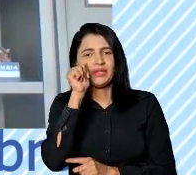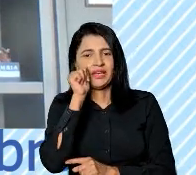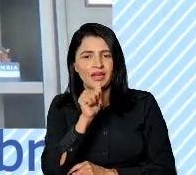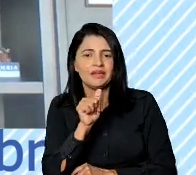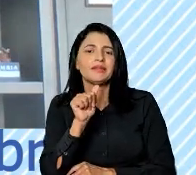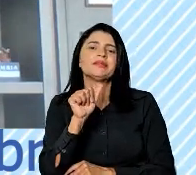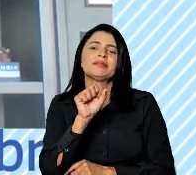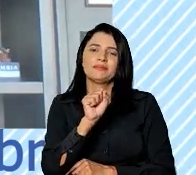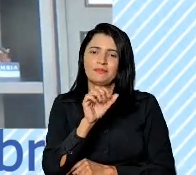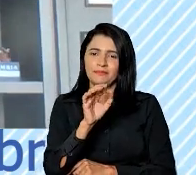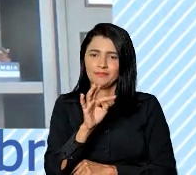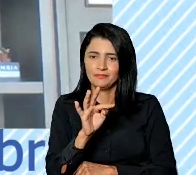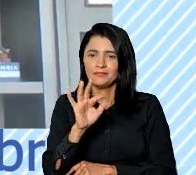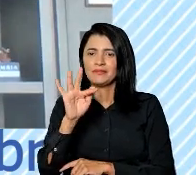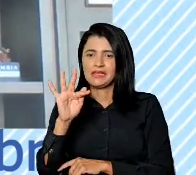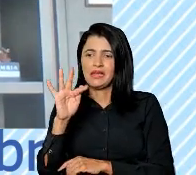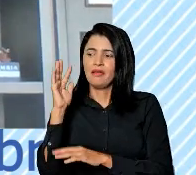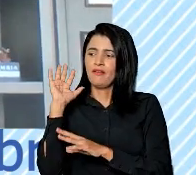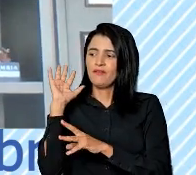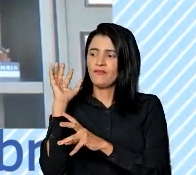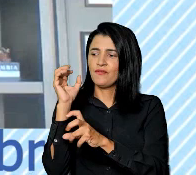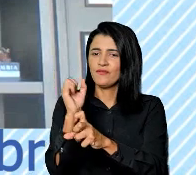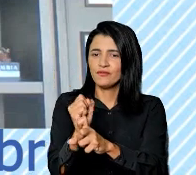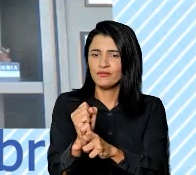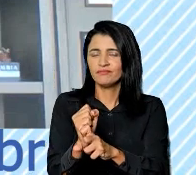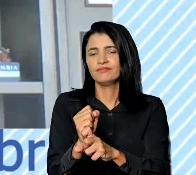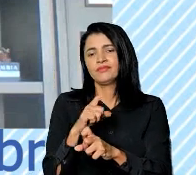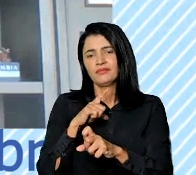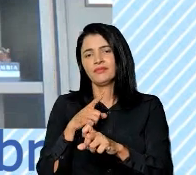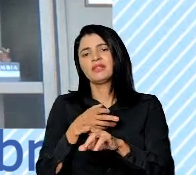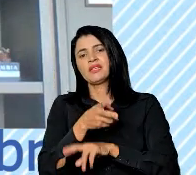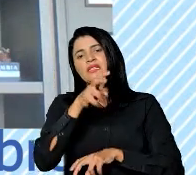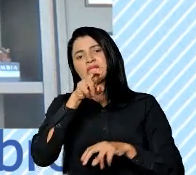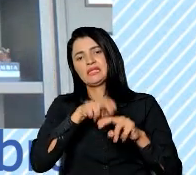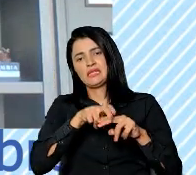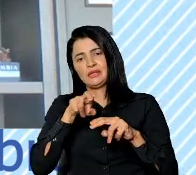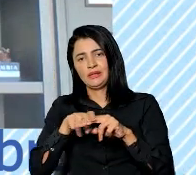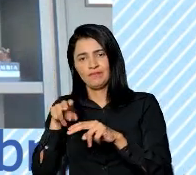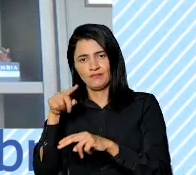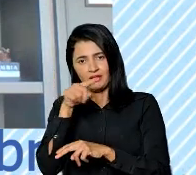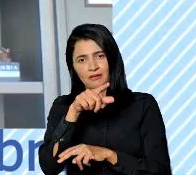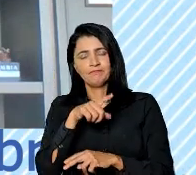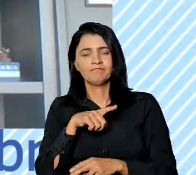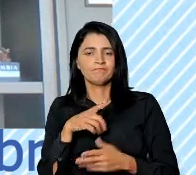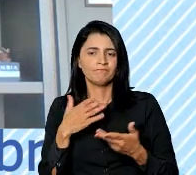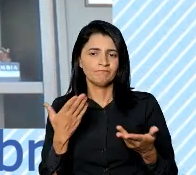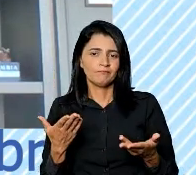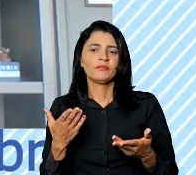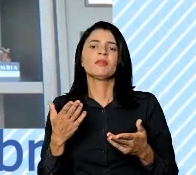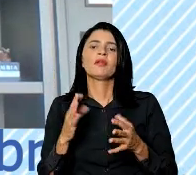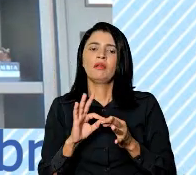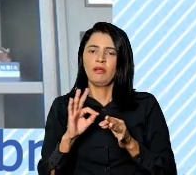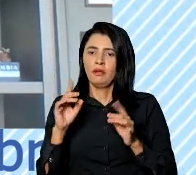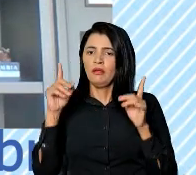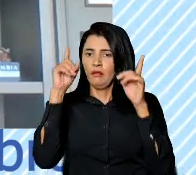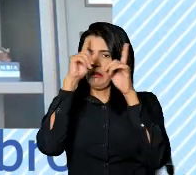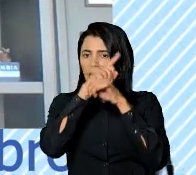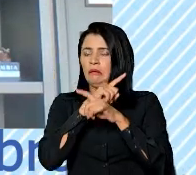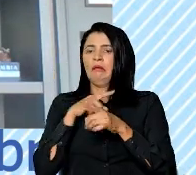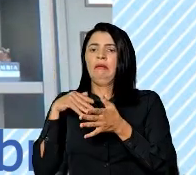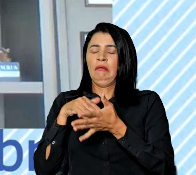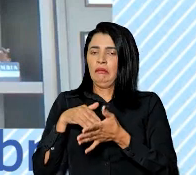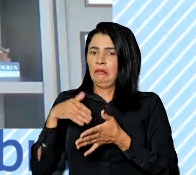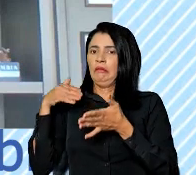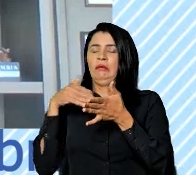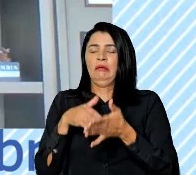toda a história do Supremo tiveram assento naquele tribunal. Então, o caminho é longo e nós